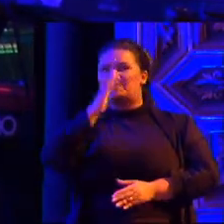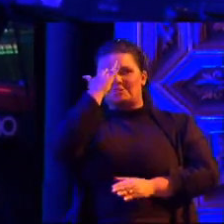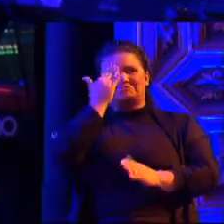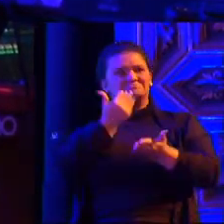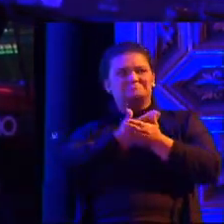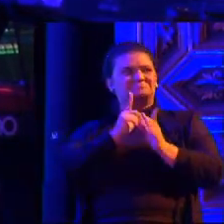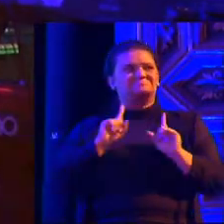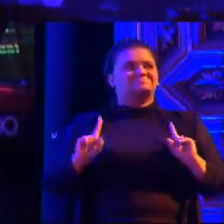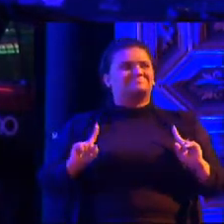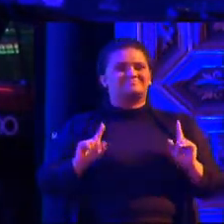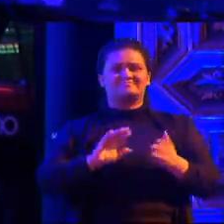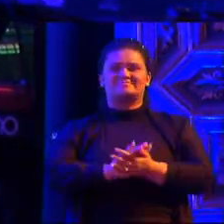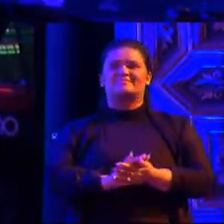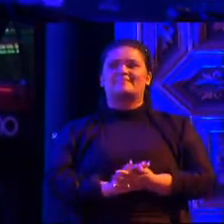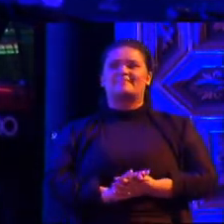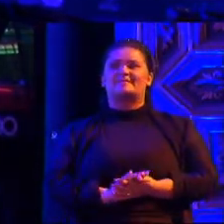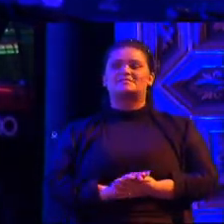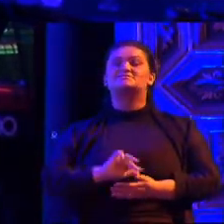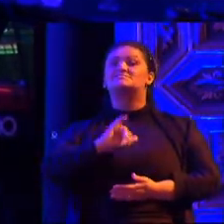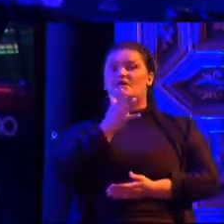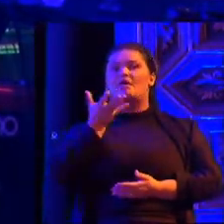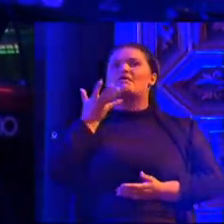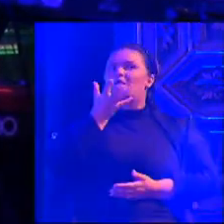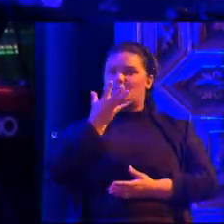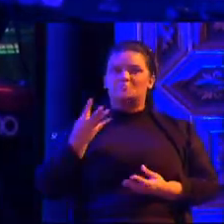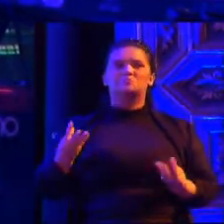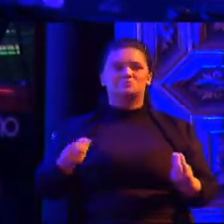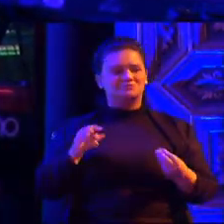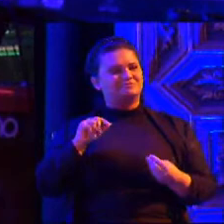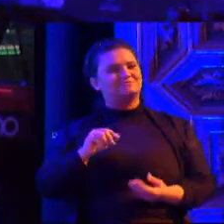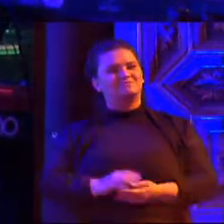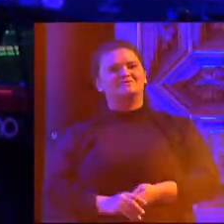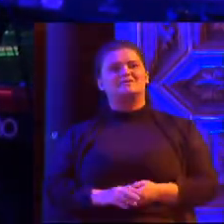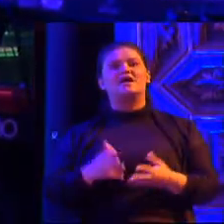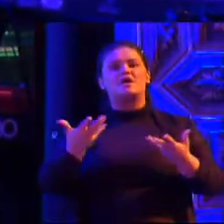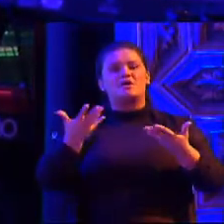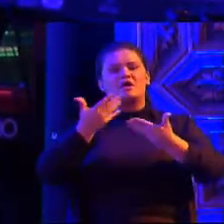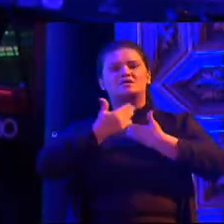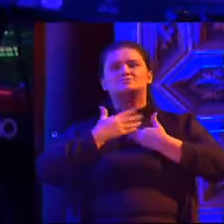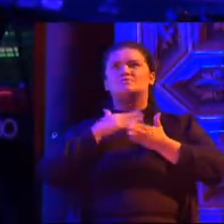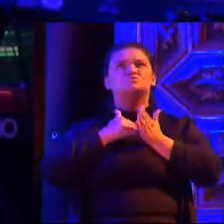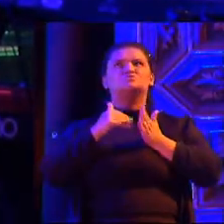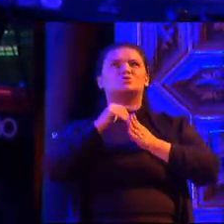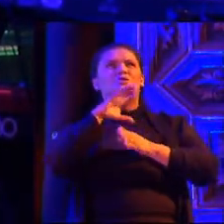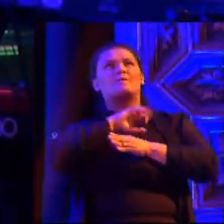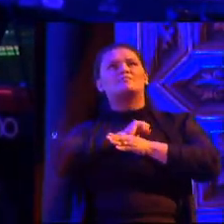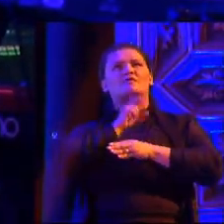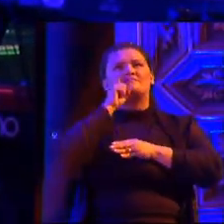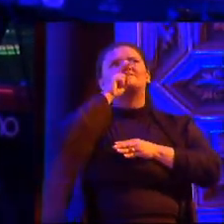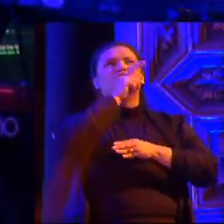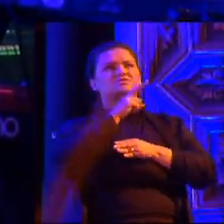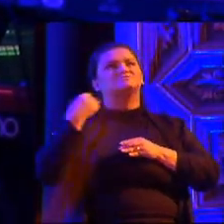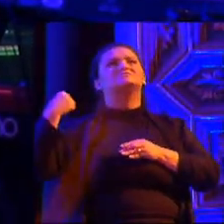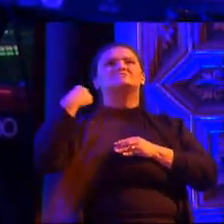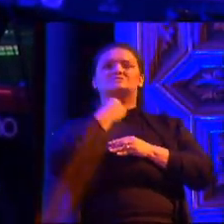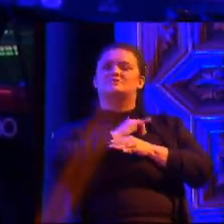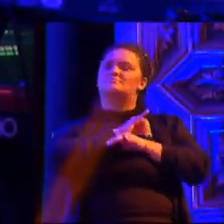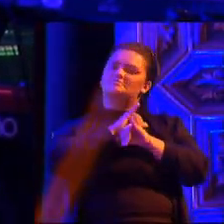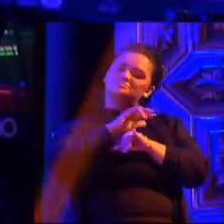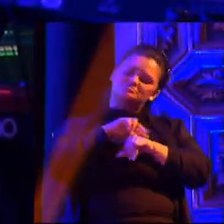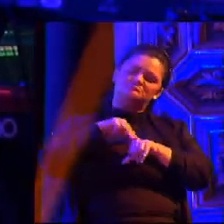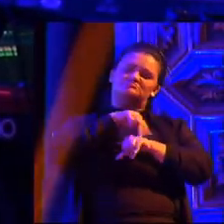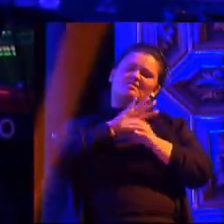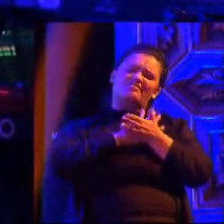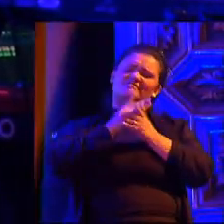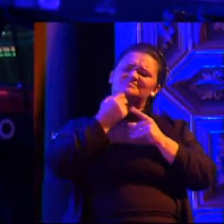acreditava, né? Não que eu não quisesse, eu quero muito. Eu recebo com todo amor e carinho, com toda a força que eu tenho para pisar no palco, para